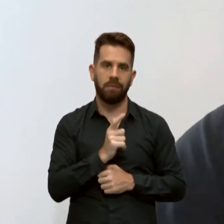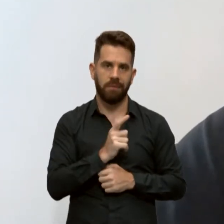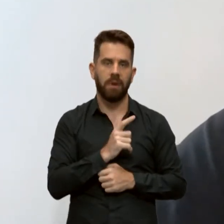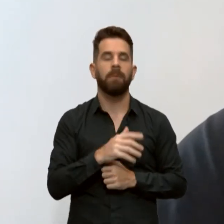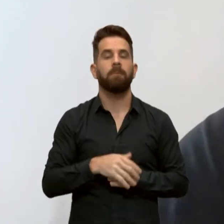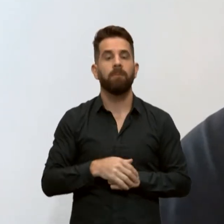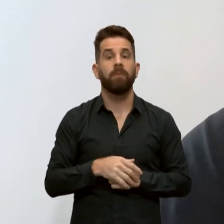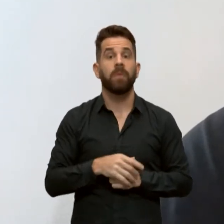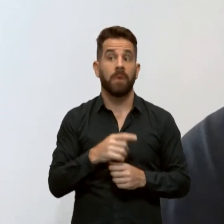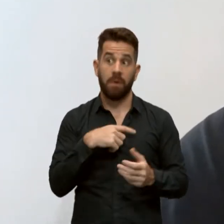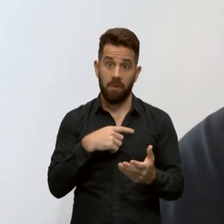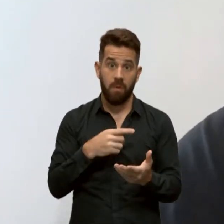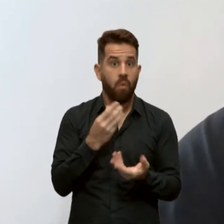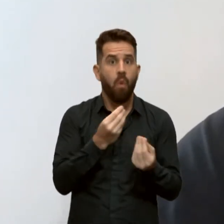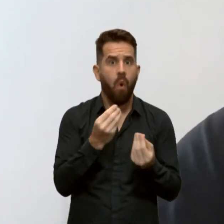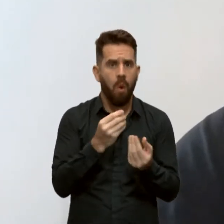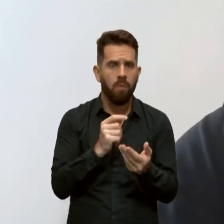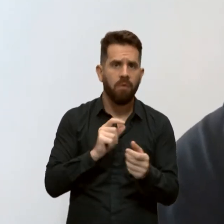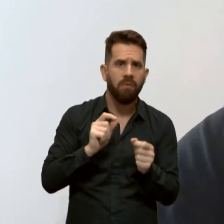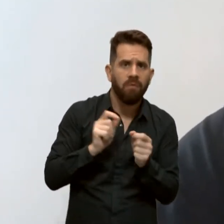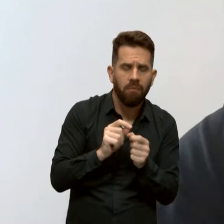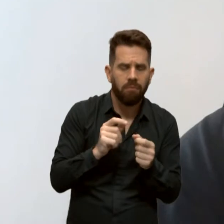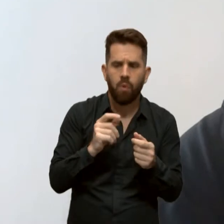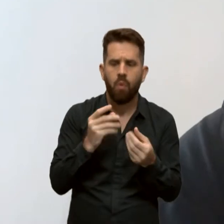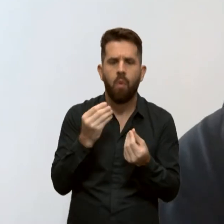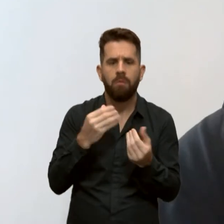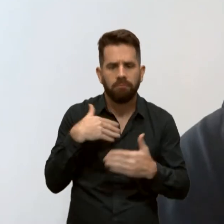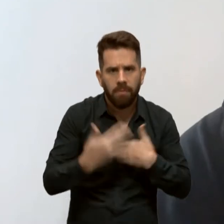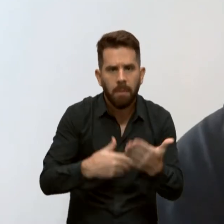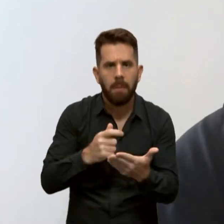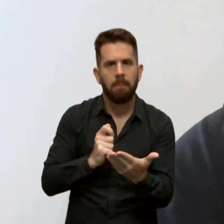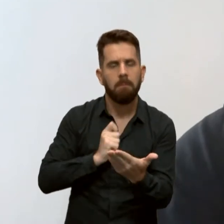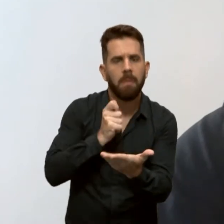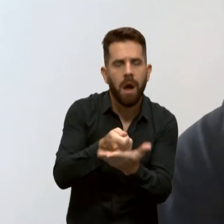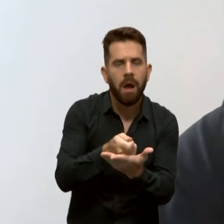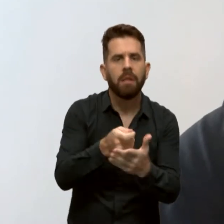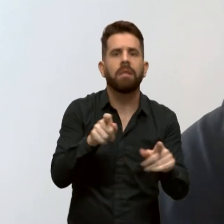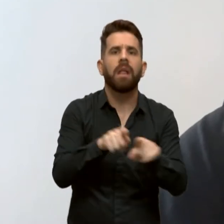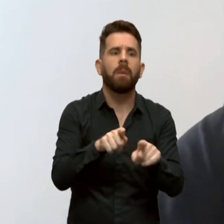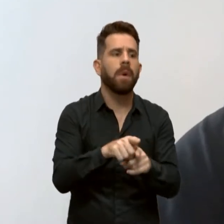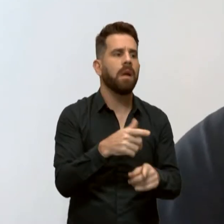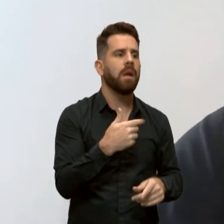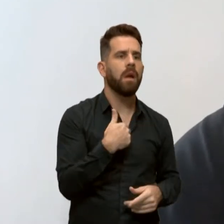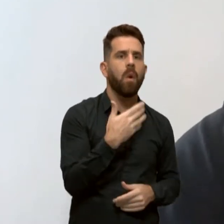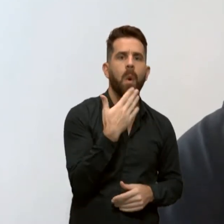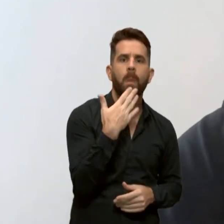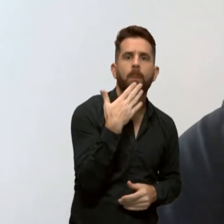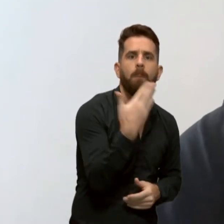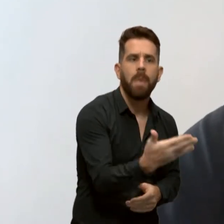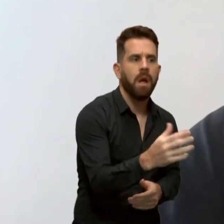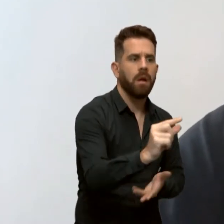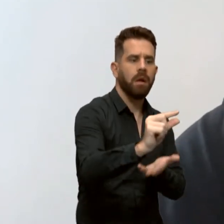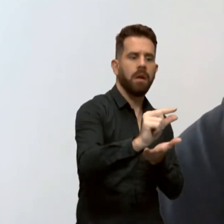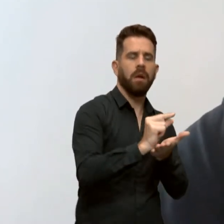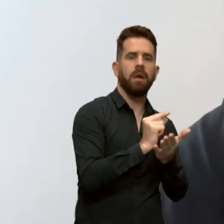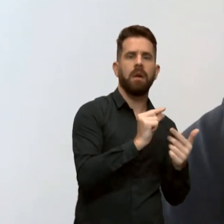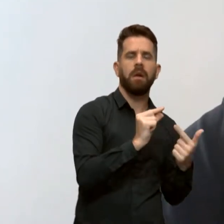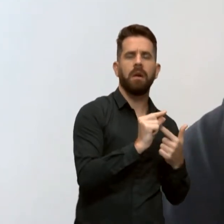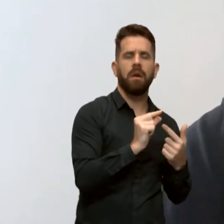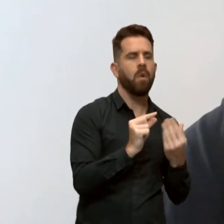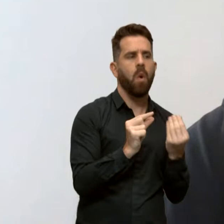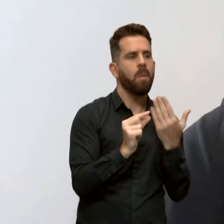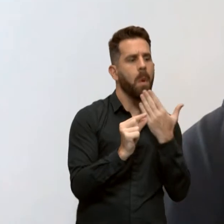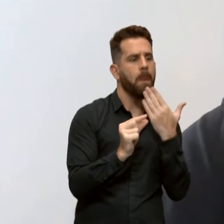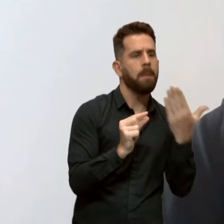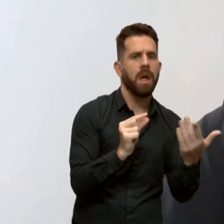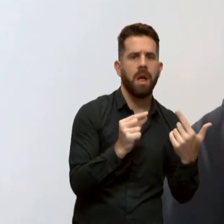e o retorno do cashback, quando você solicita de volta um montante ou algum montante. E nós